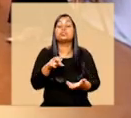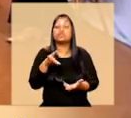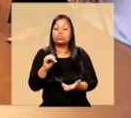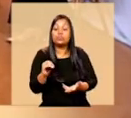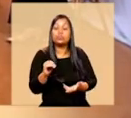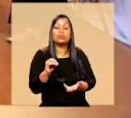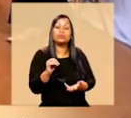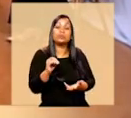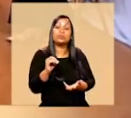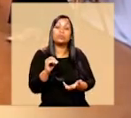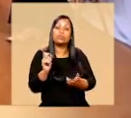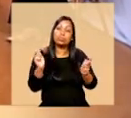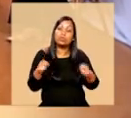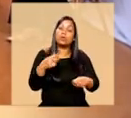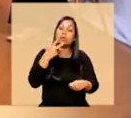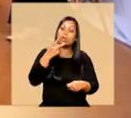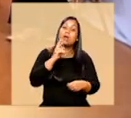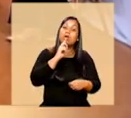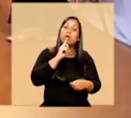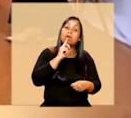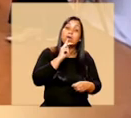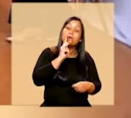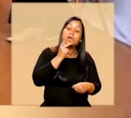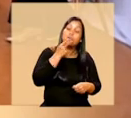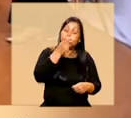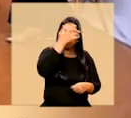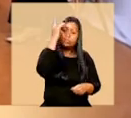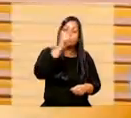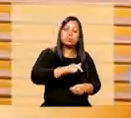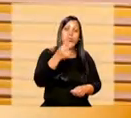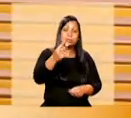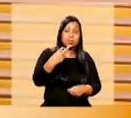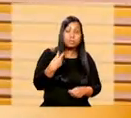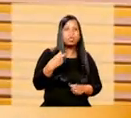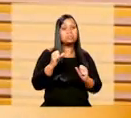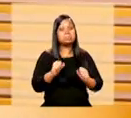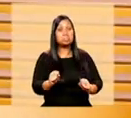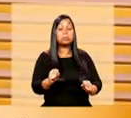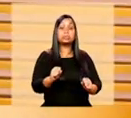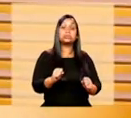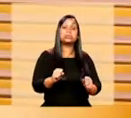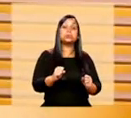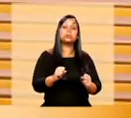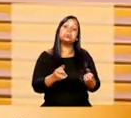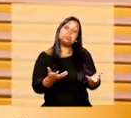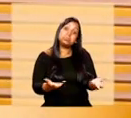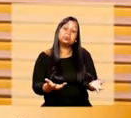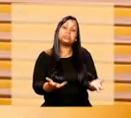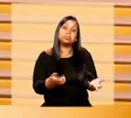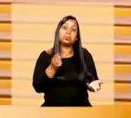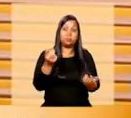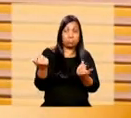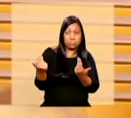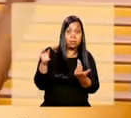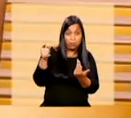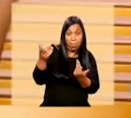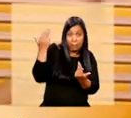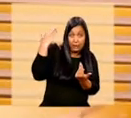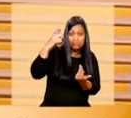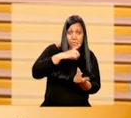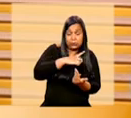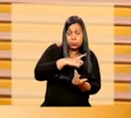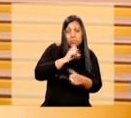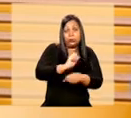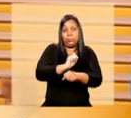queria que o seu Silvio, se o senhor pudesse deixar um recado para quem está nos assistindo e que porventura esteja na situação que o senhor